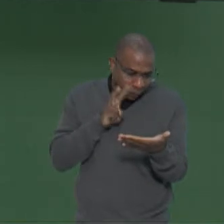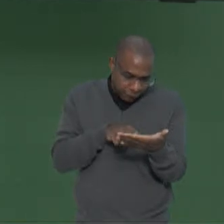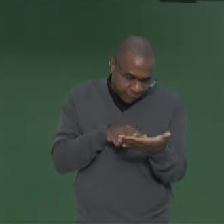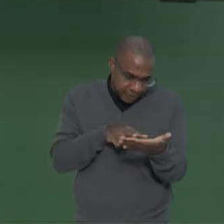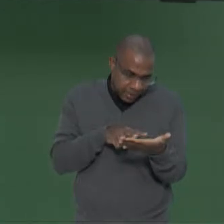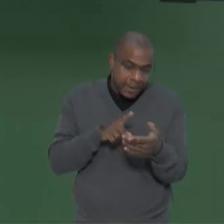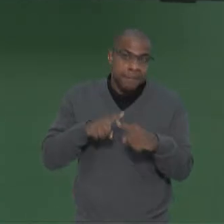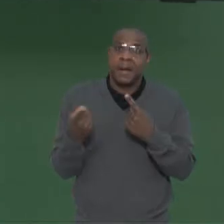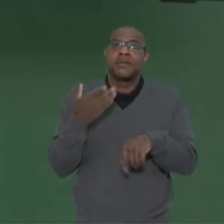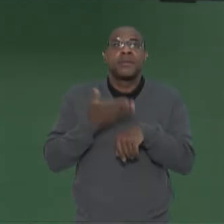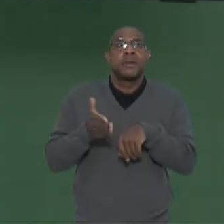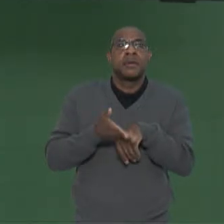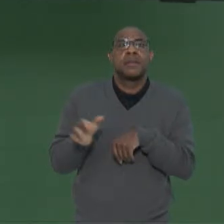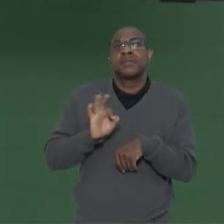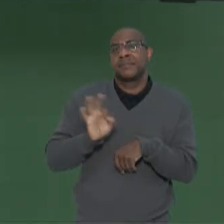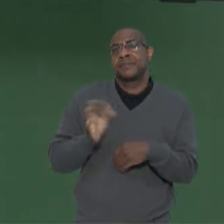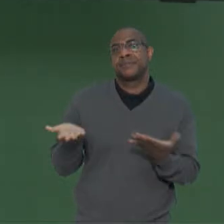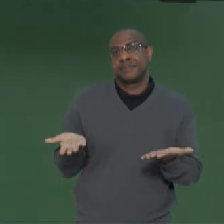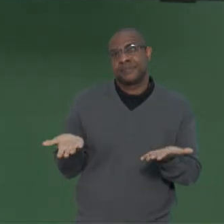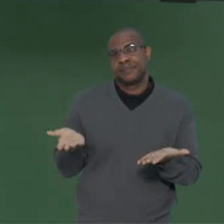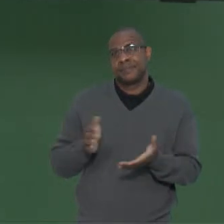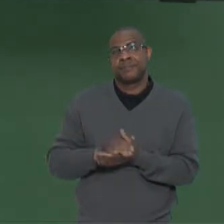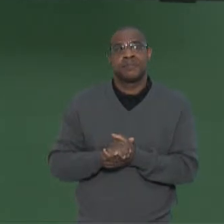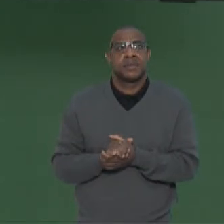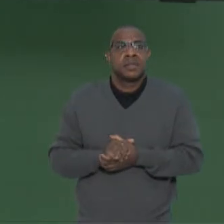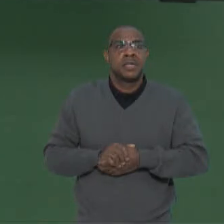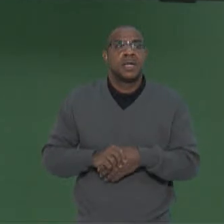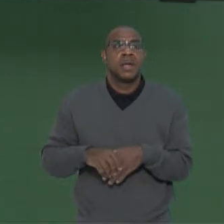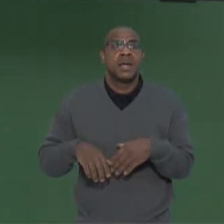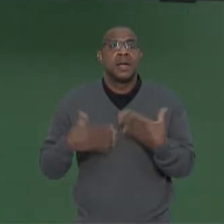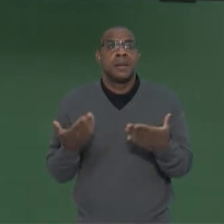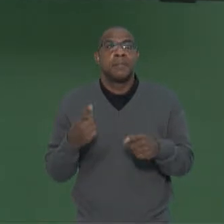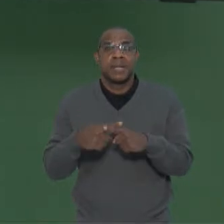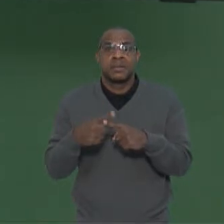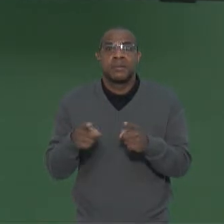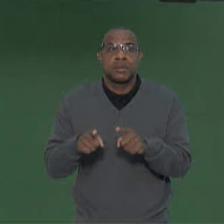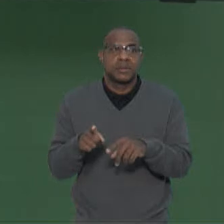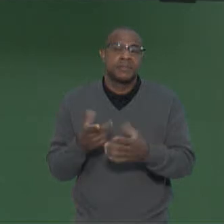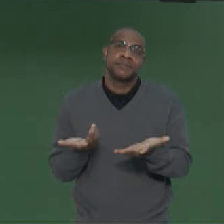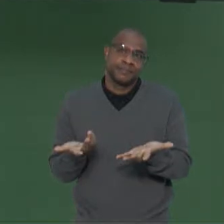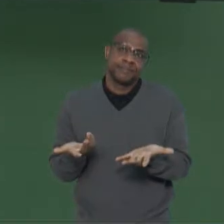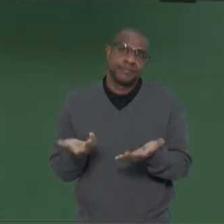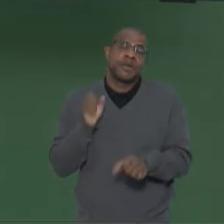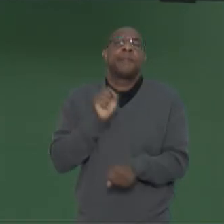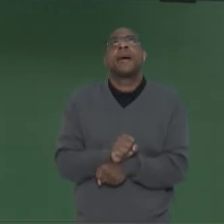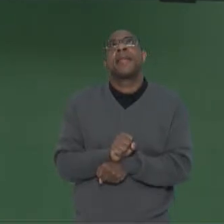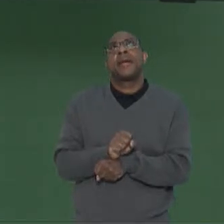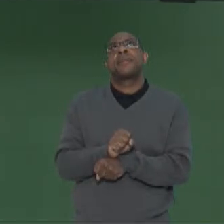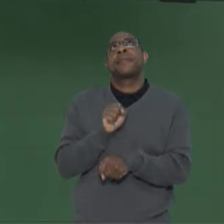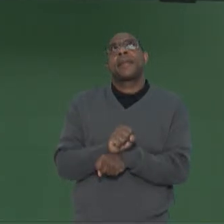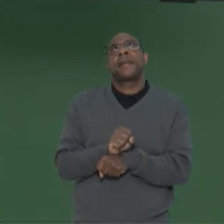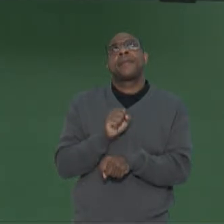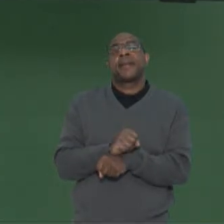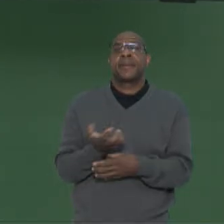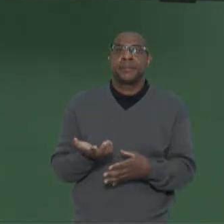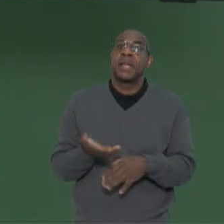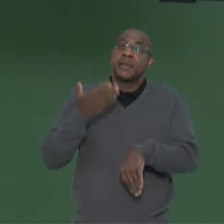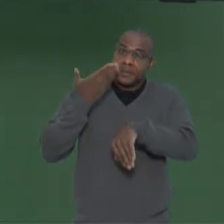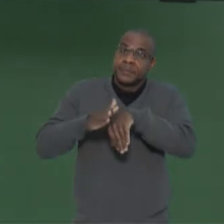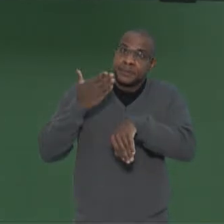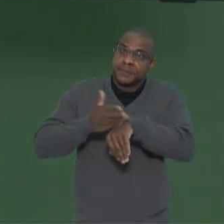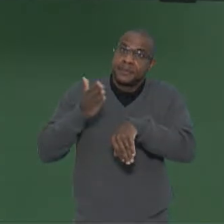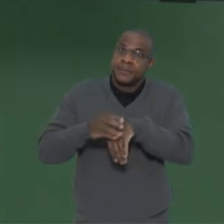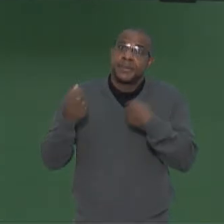né? Também é uma prática aí para aumentar o sedentarismo. Então, pratiquem exercícios físicos,